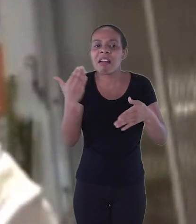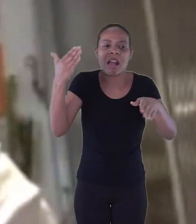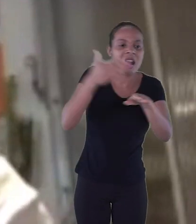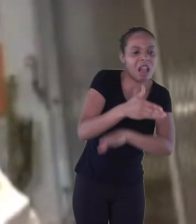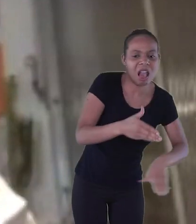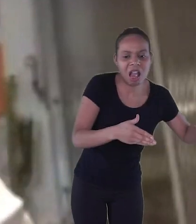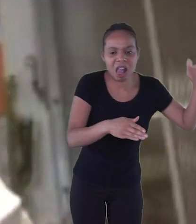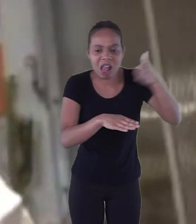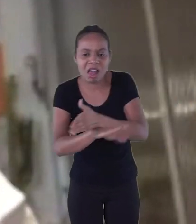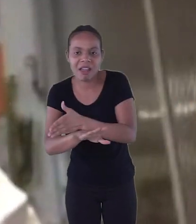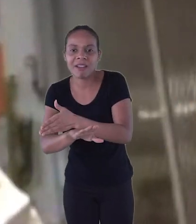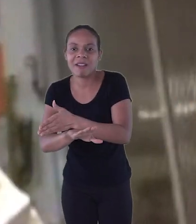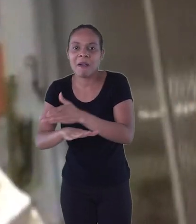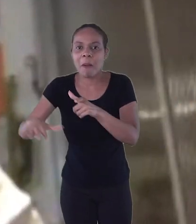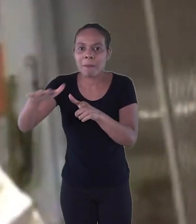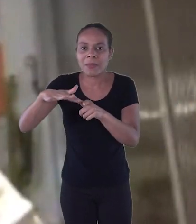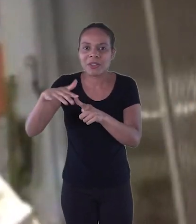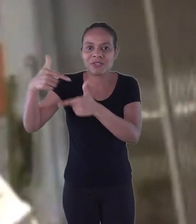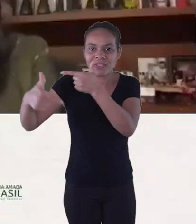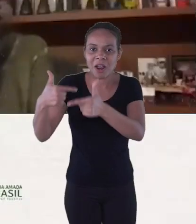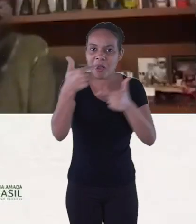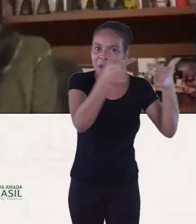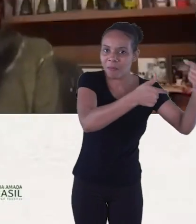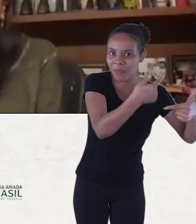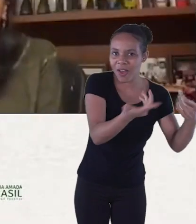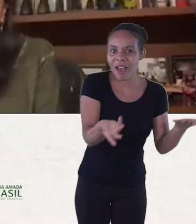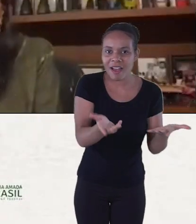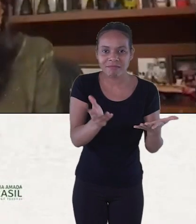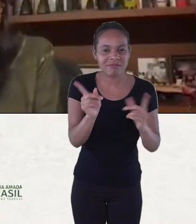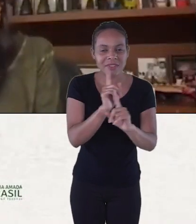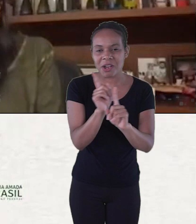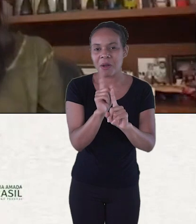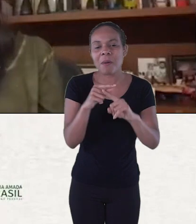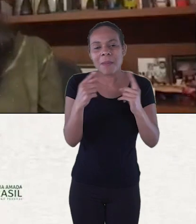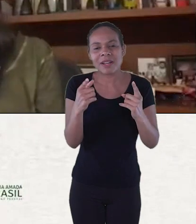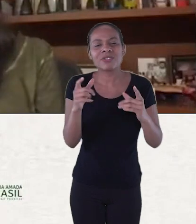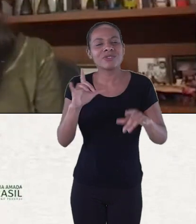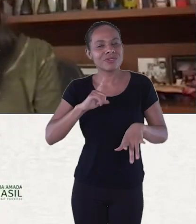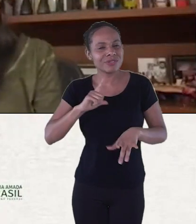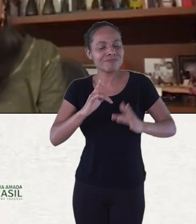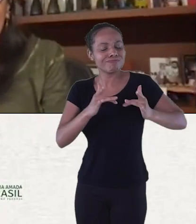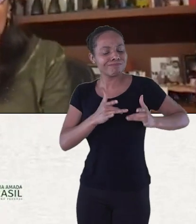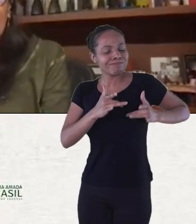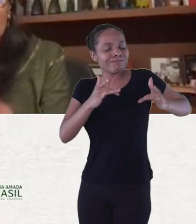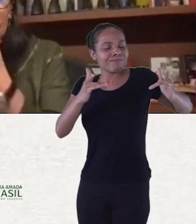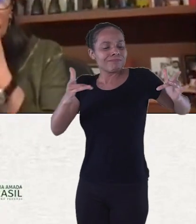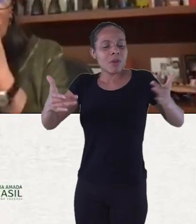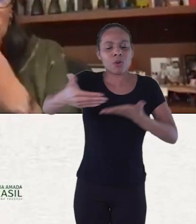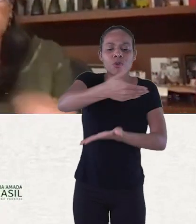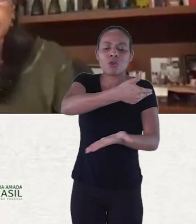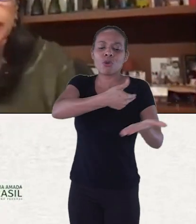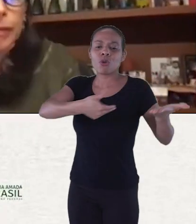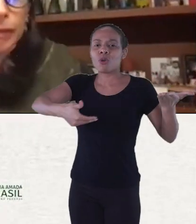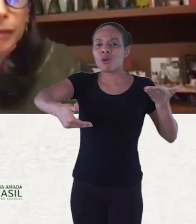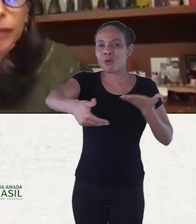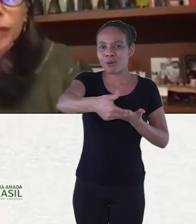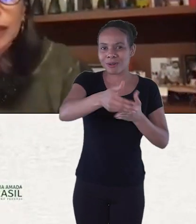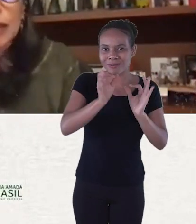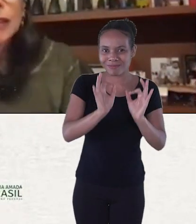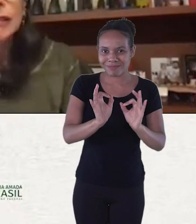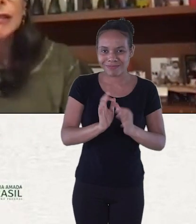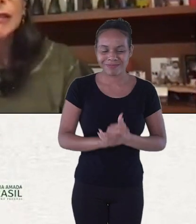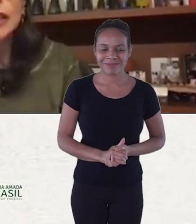muito bem o espaço de trabalho. Eu acho que isso foi muito bonito, assim, essa organicidade, essa generosidade. Lili, tá doida para falar? Lili,